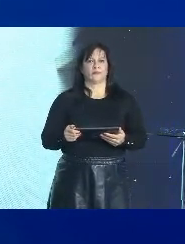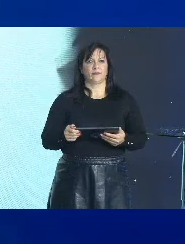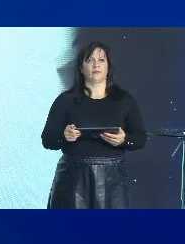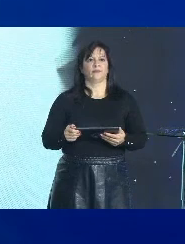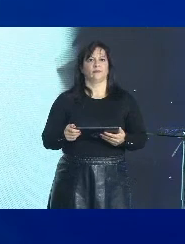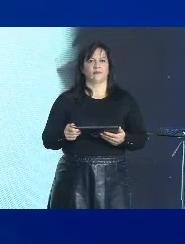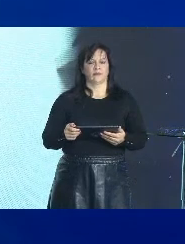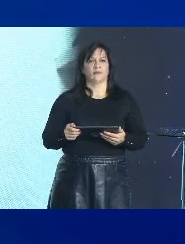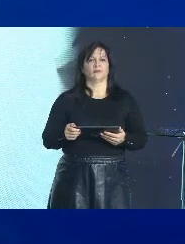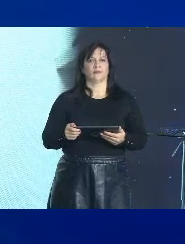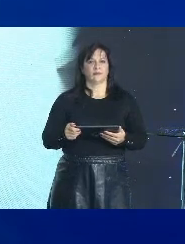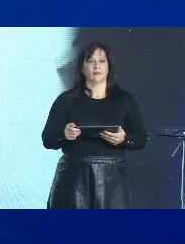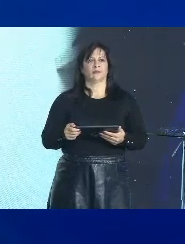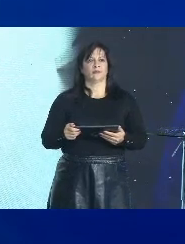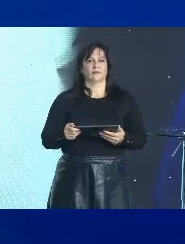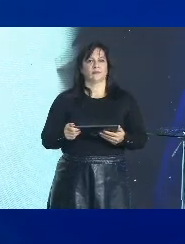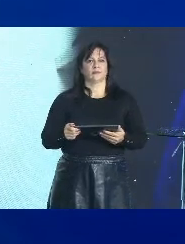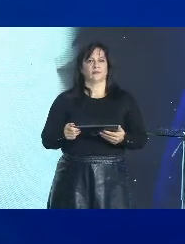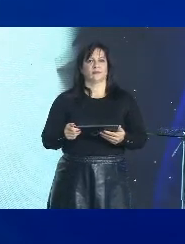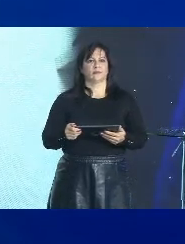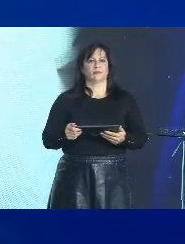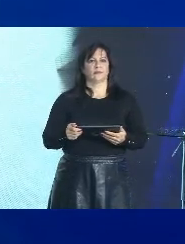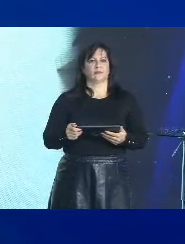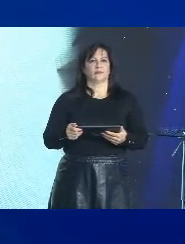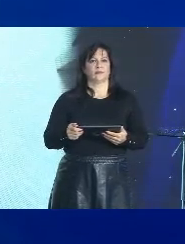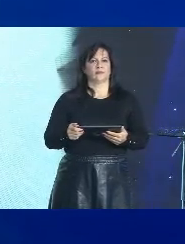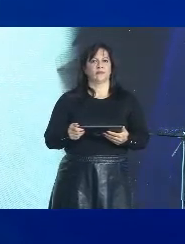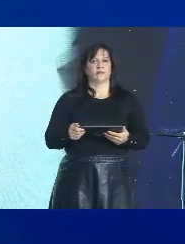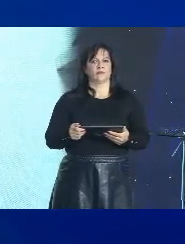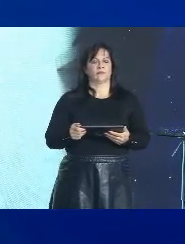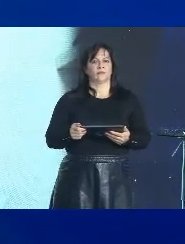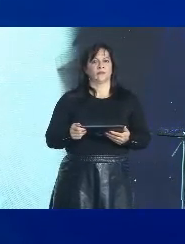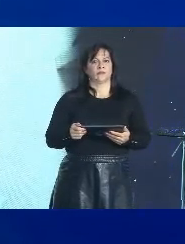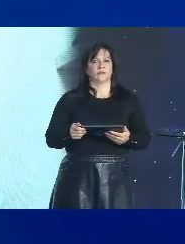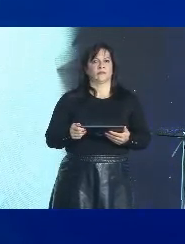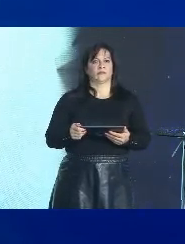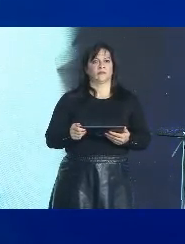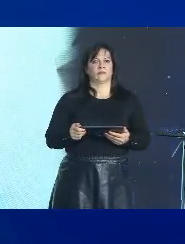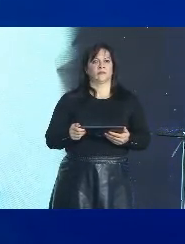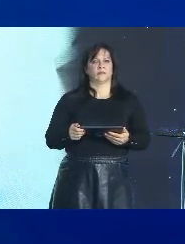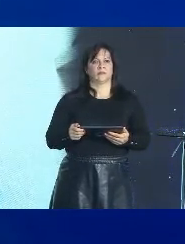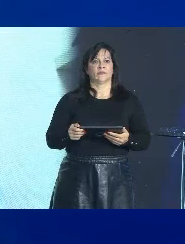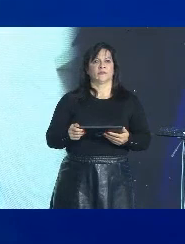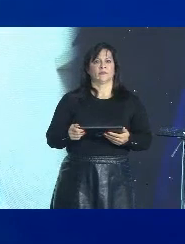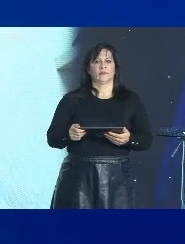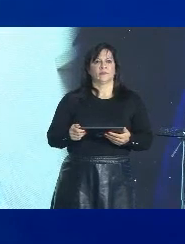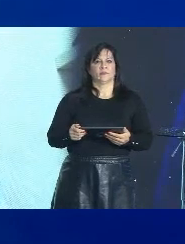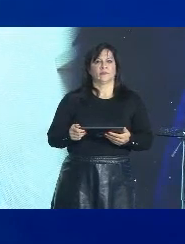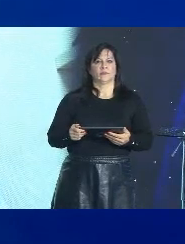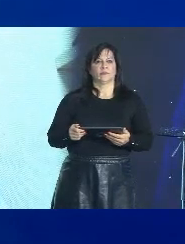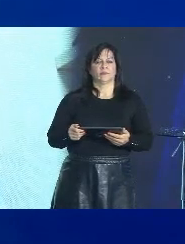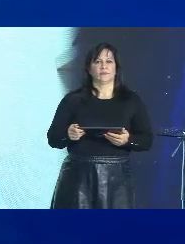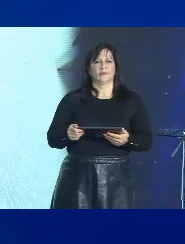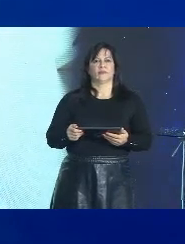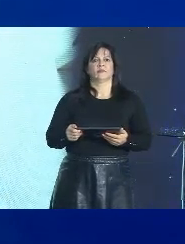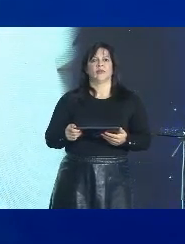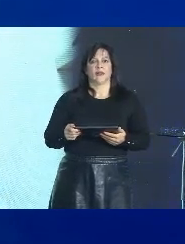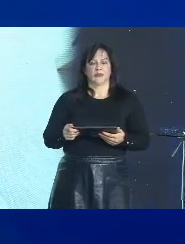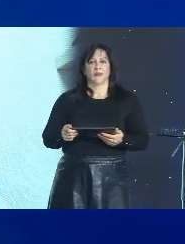óbvio que vender para o Norte, para o Nordeste, está crescendo muito, e são operações que estão sendo alavancadas. Uma região que está descobrindo